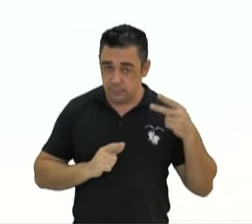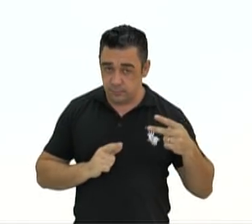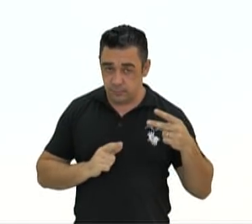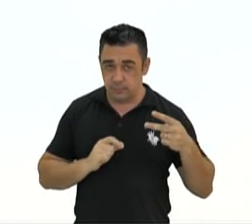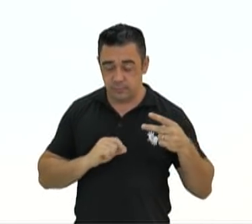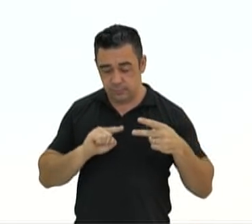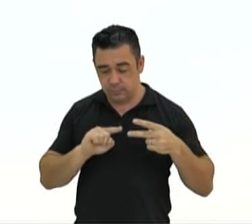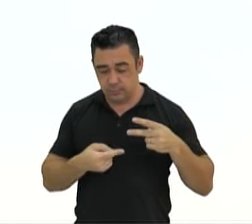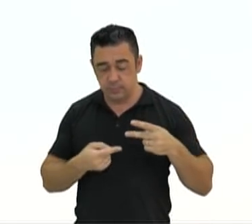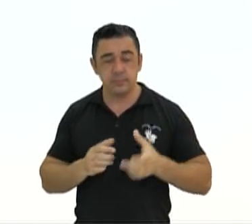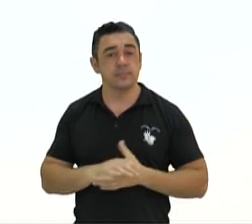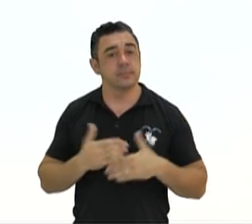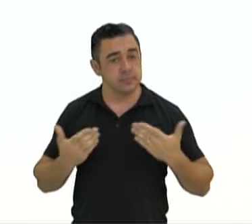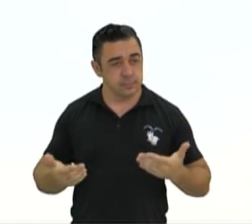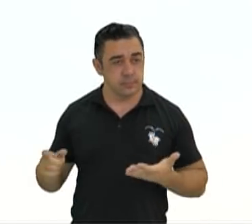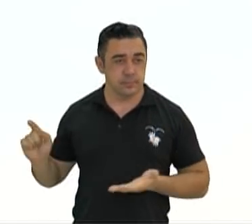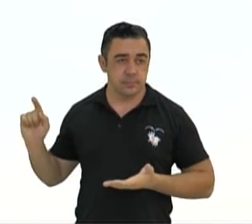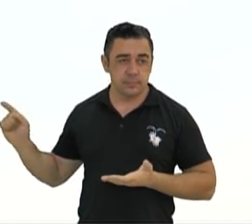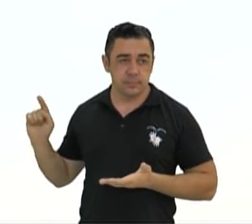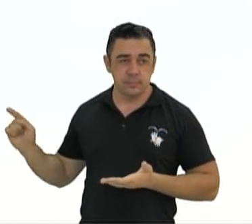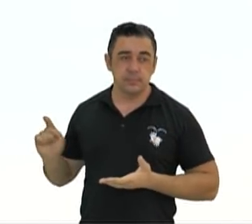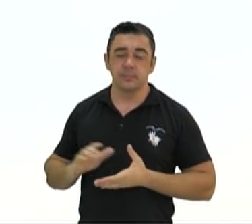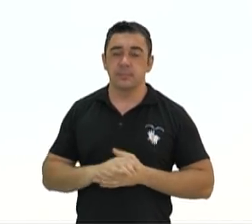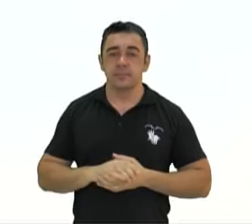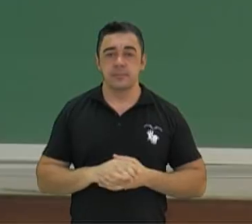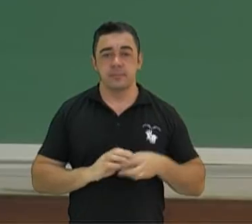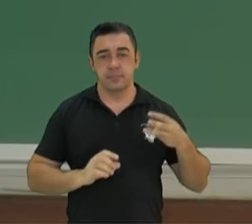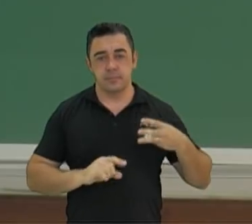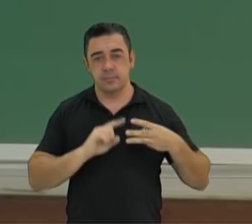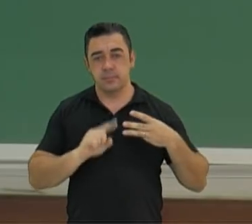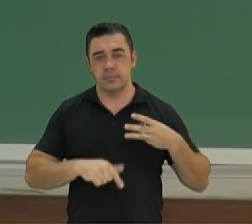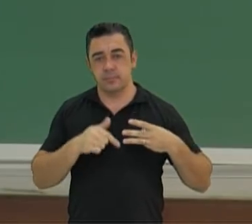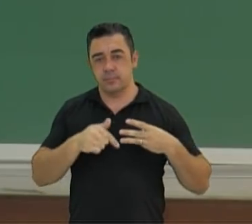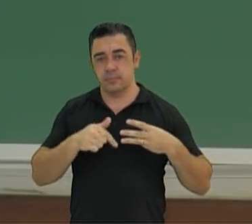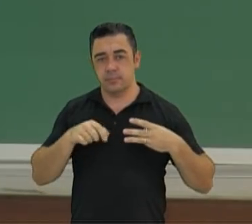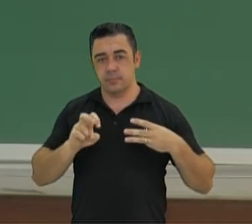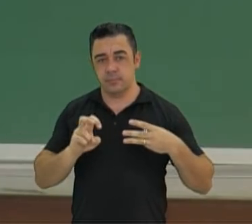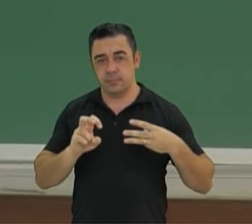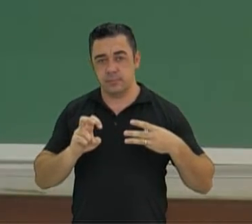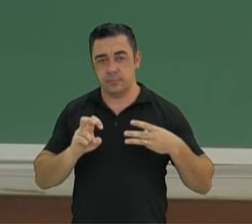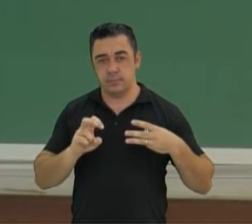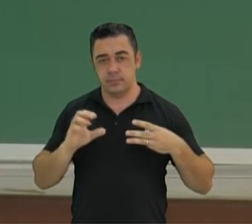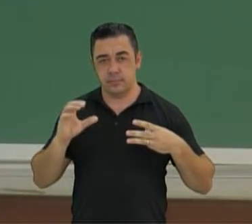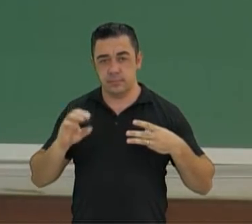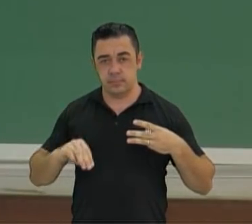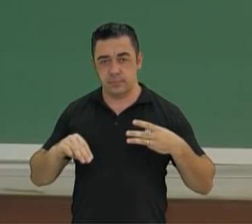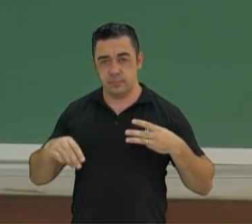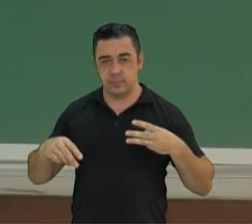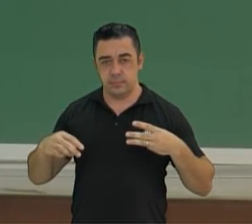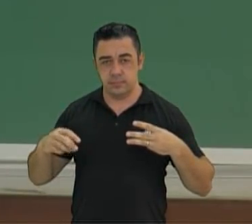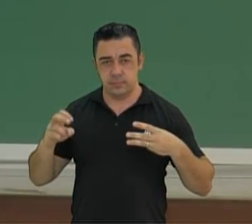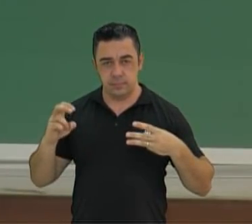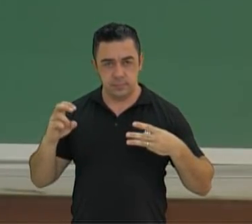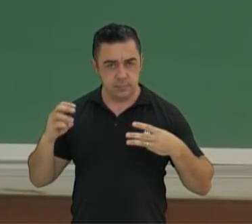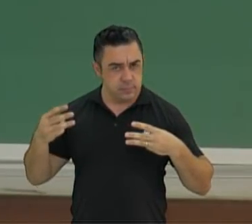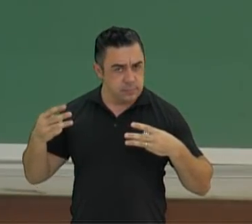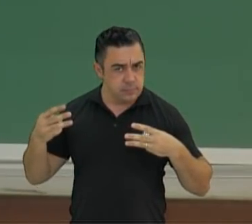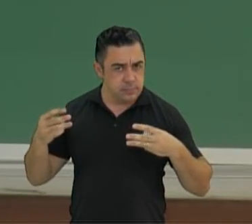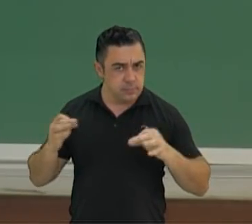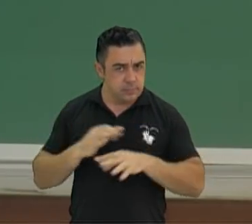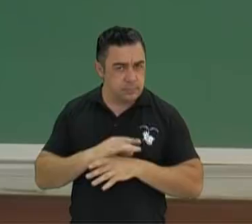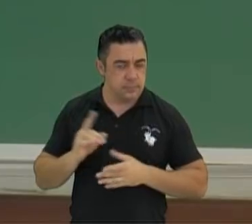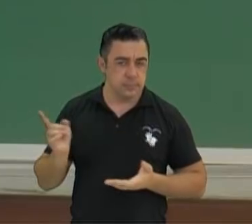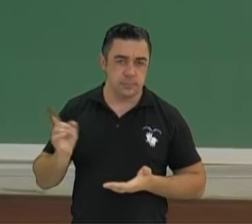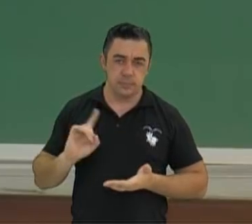colocar a vírgula. Então, o volume do bloco retangular 2 é 375 centímetros cúbicos.